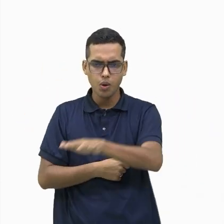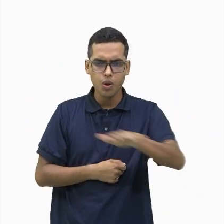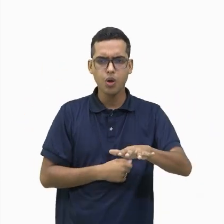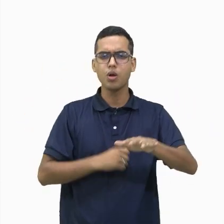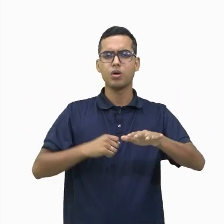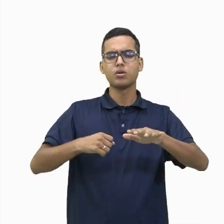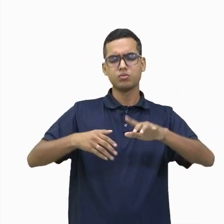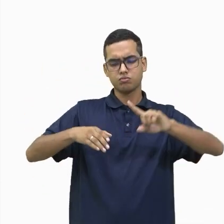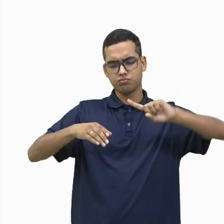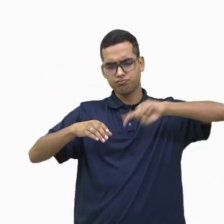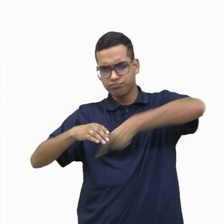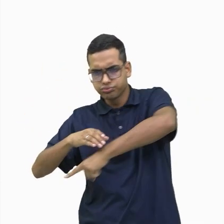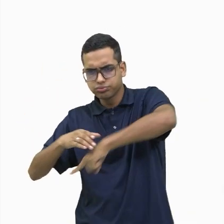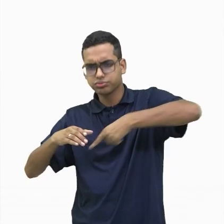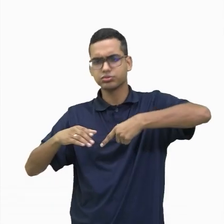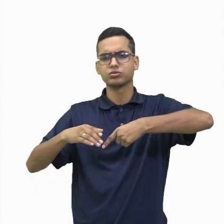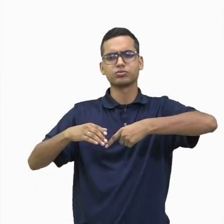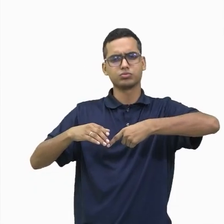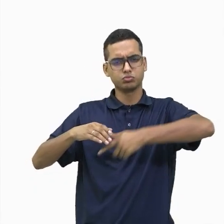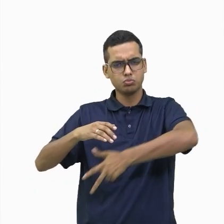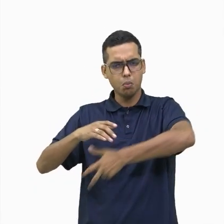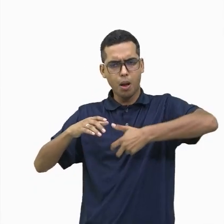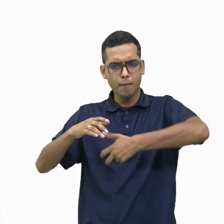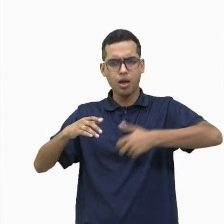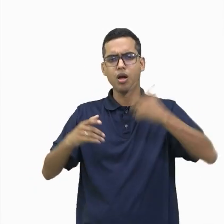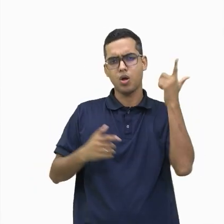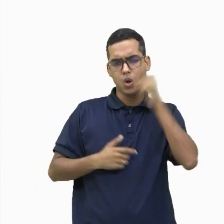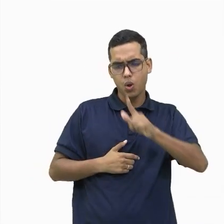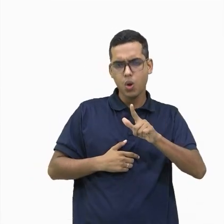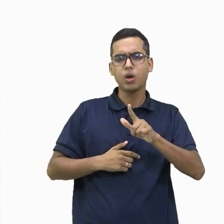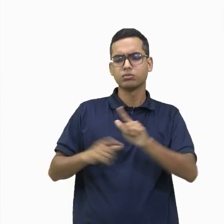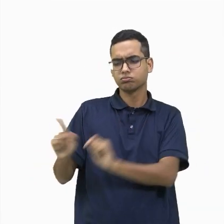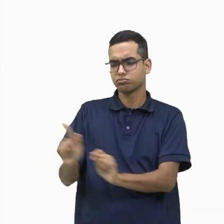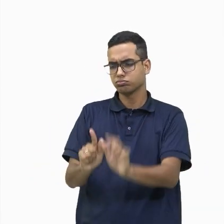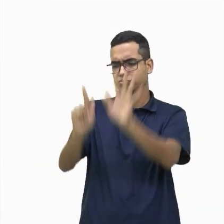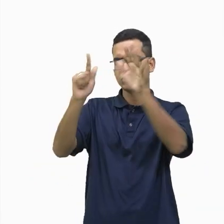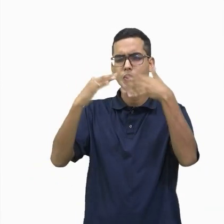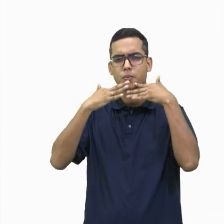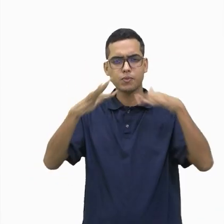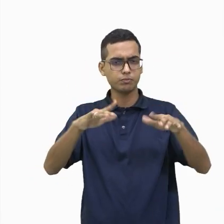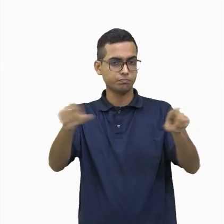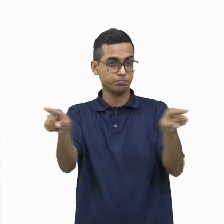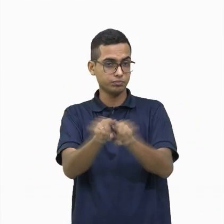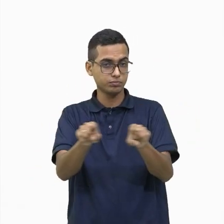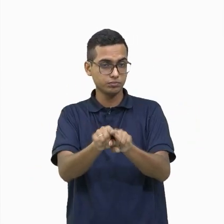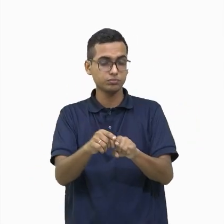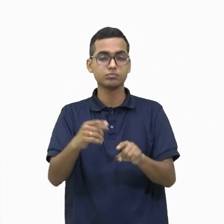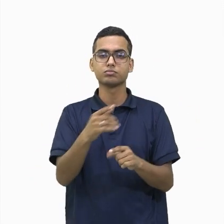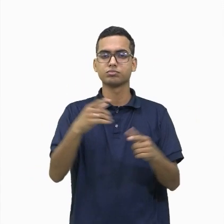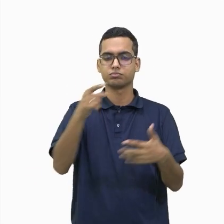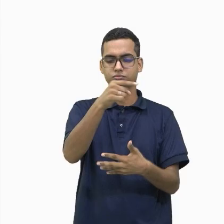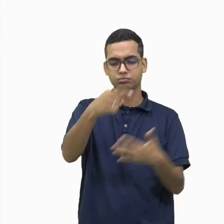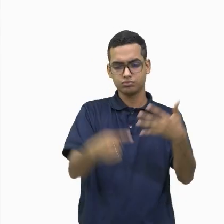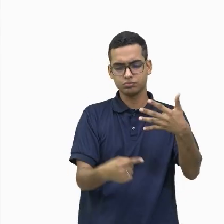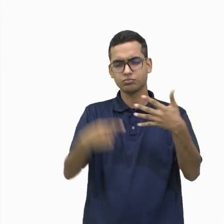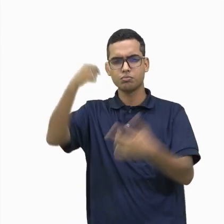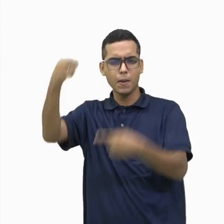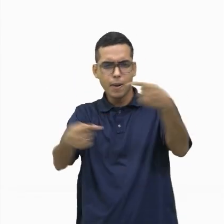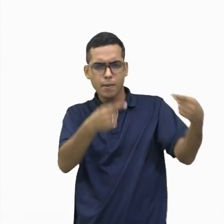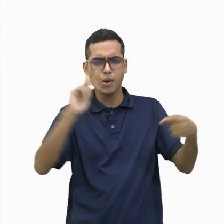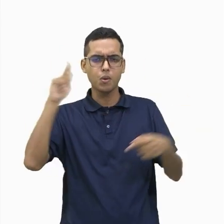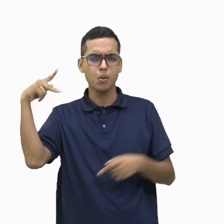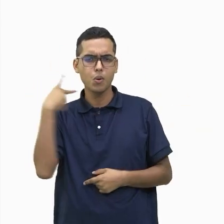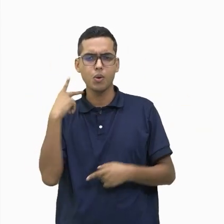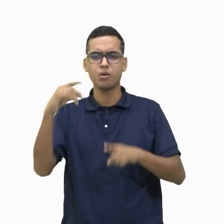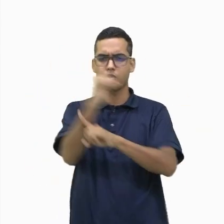de petróleo, de gás natural, porém, vamos ter aí algumas questões políticas, consequentemente as